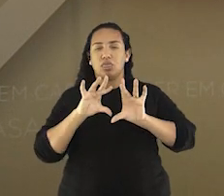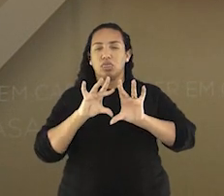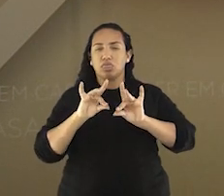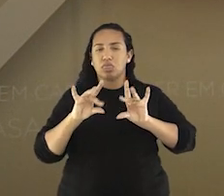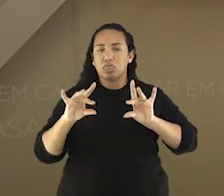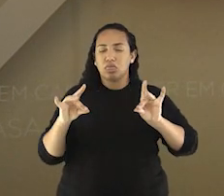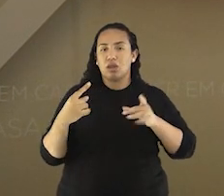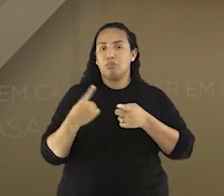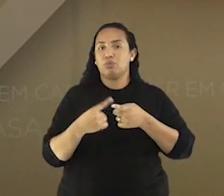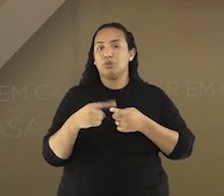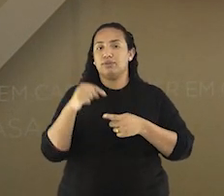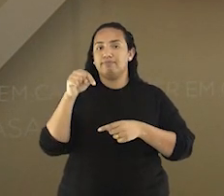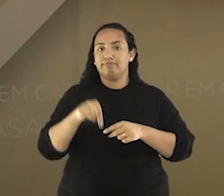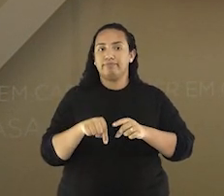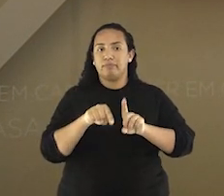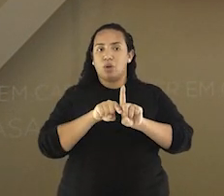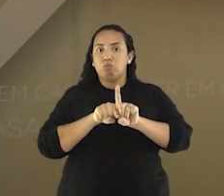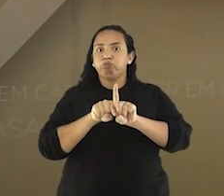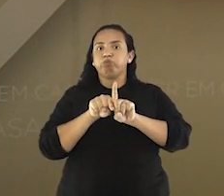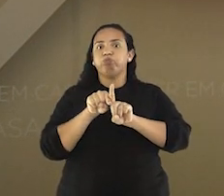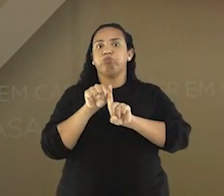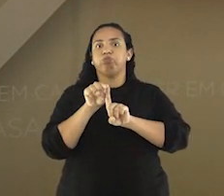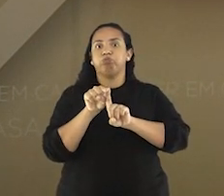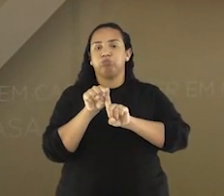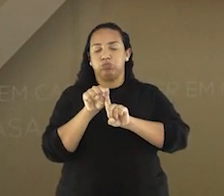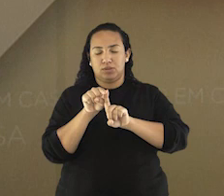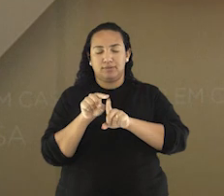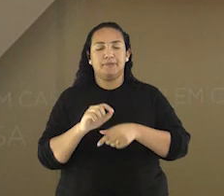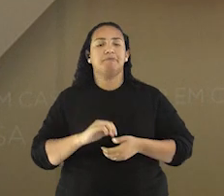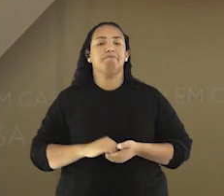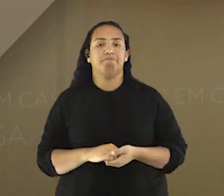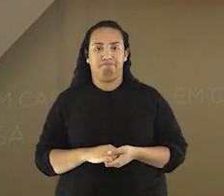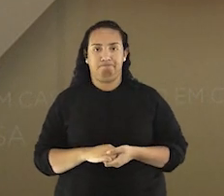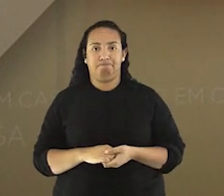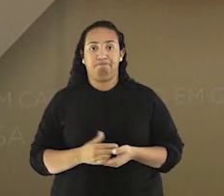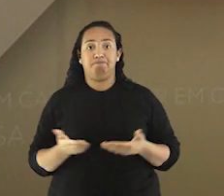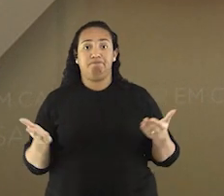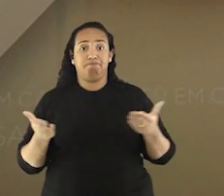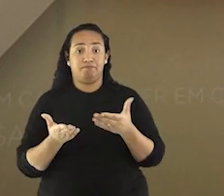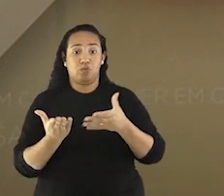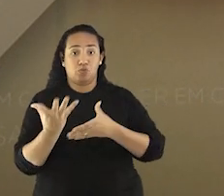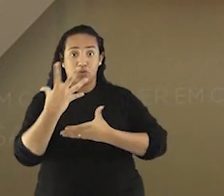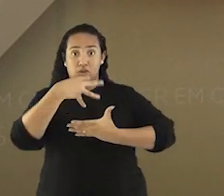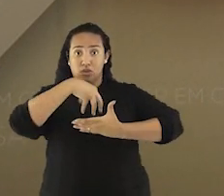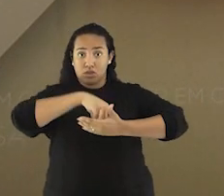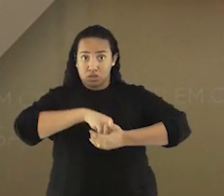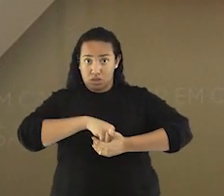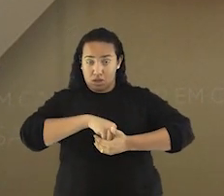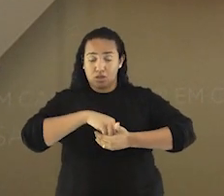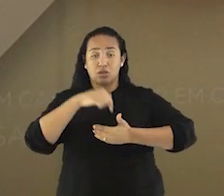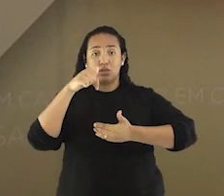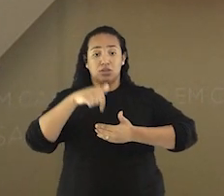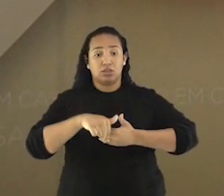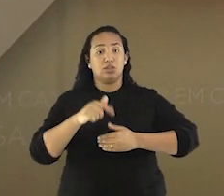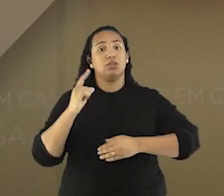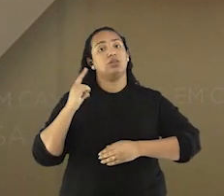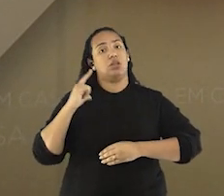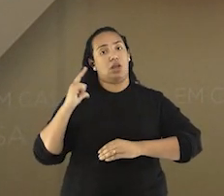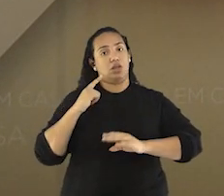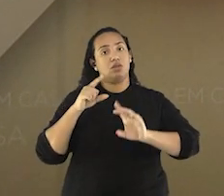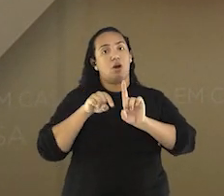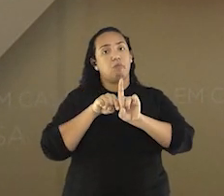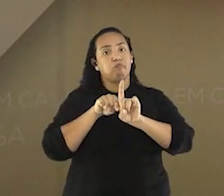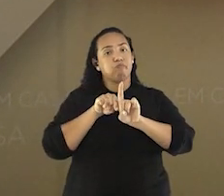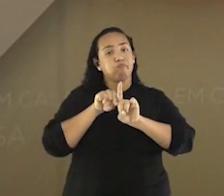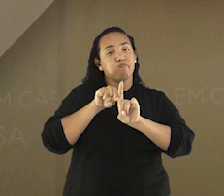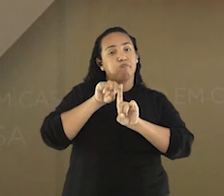da alta temperatura registrada no interior da Terra. Já o núcleo interno, apesar de registrar temperaturas de